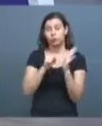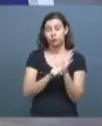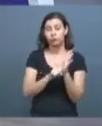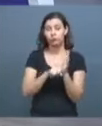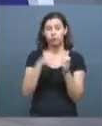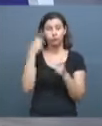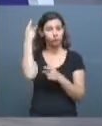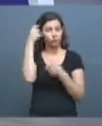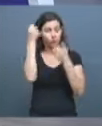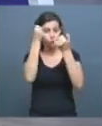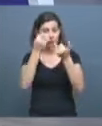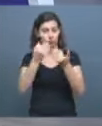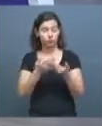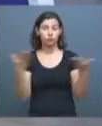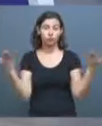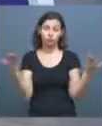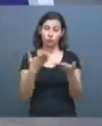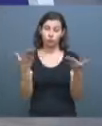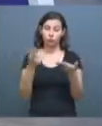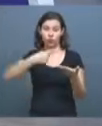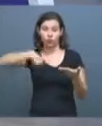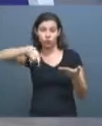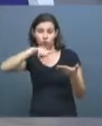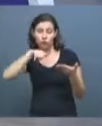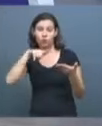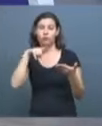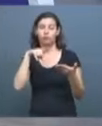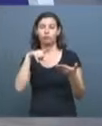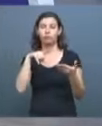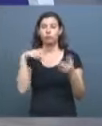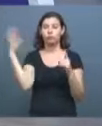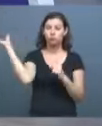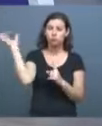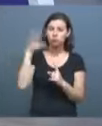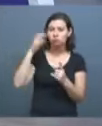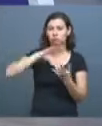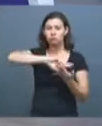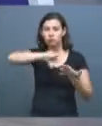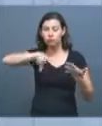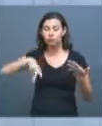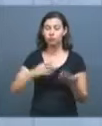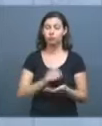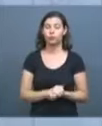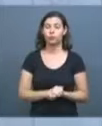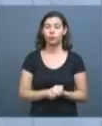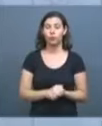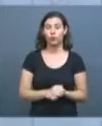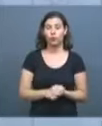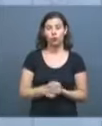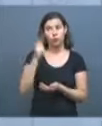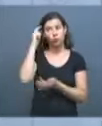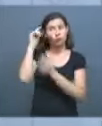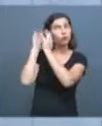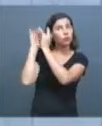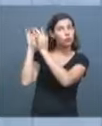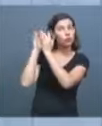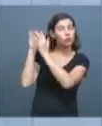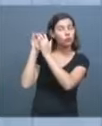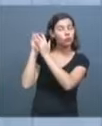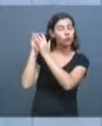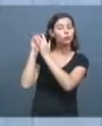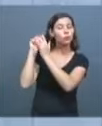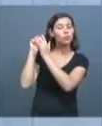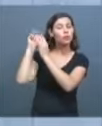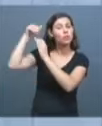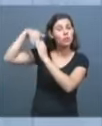psiquiatra falou, hoje em dia nós vivemos uma pressão muito grande em todas as áreas da nossa vida. E o nosso cérebro está interpretando que nós